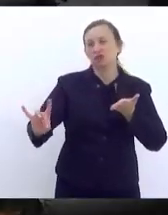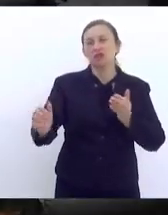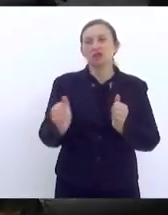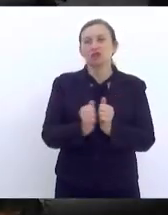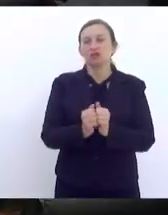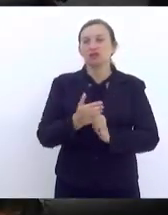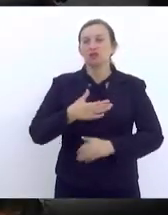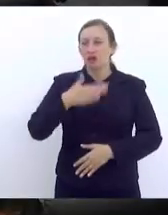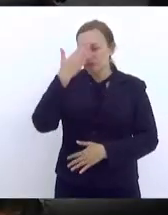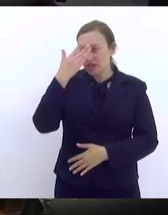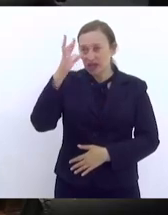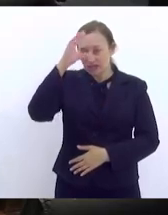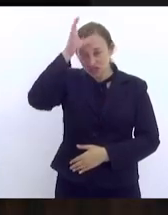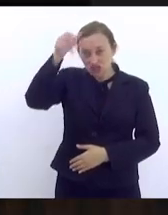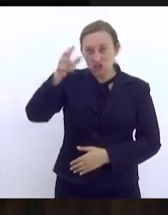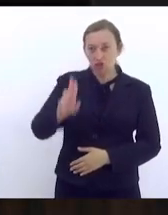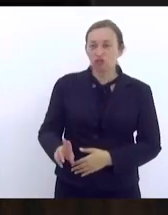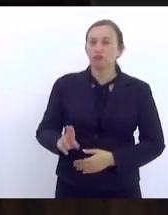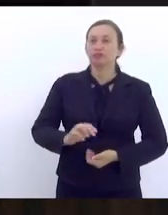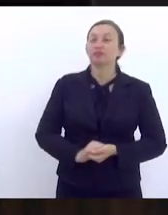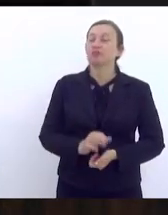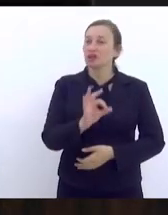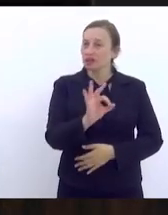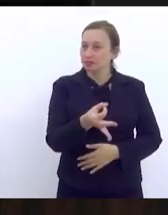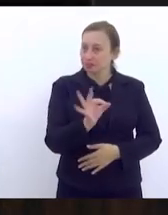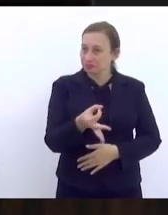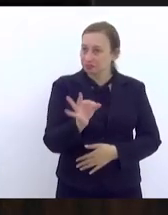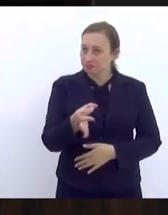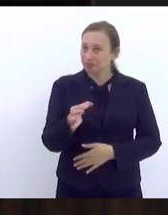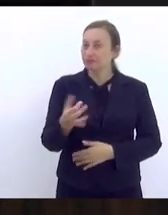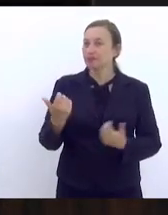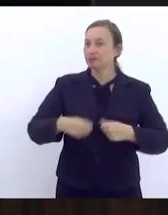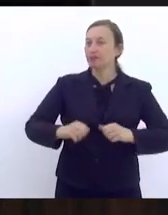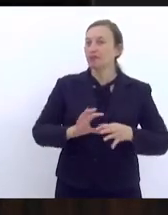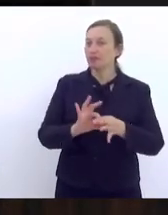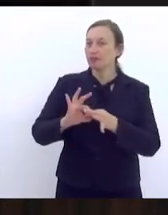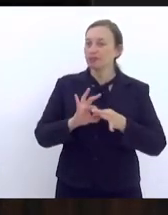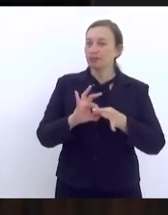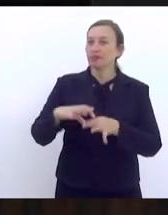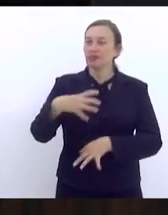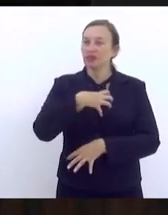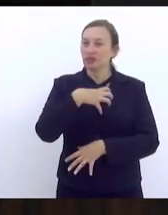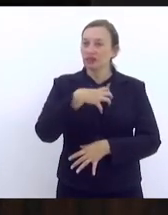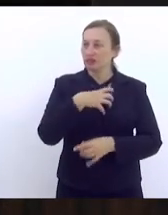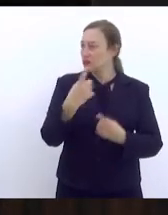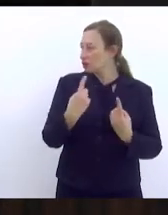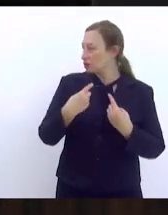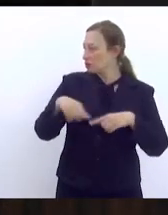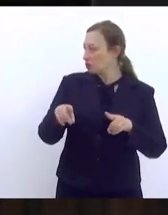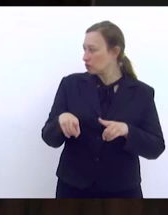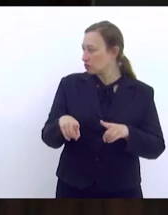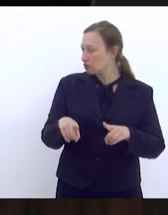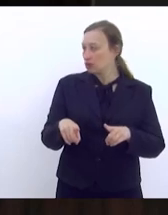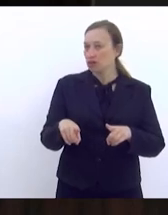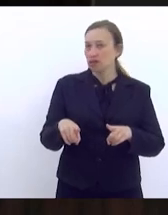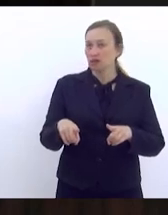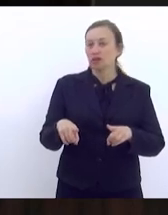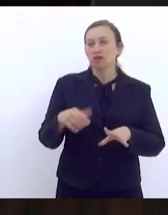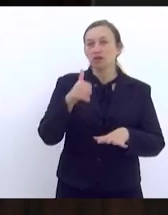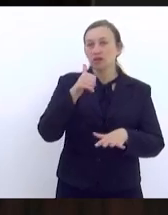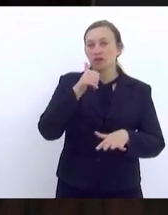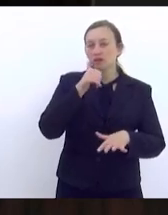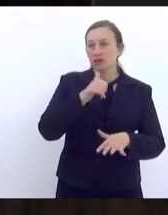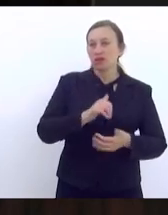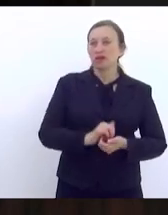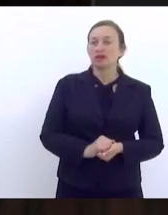Ju É de fato a gente precisa estar Unidos nesse sentido do Combate à violência contra mulher de qualquer espécie